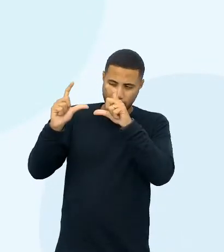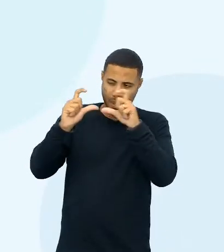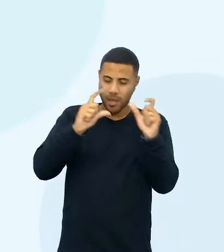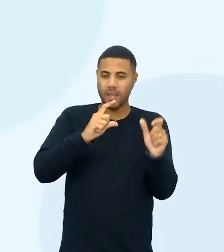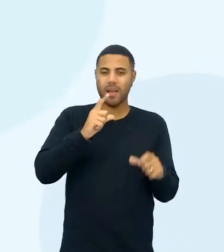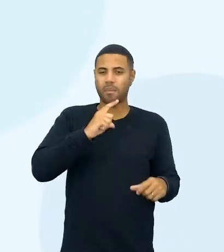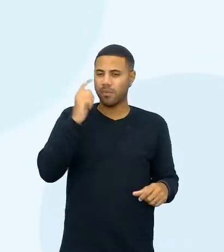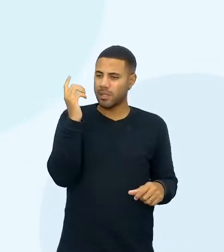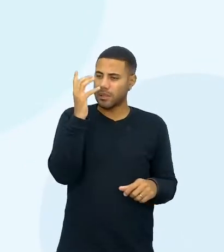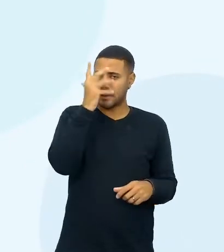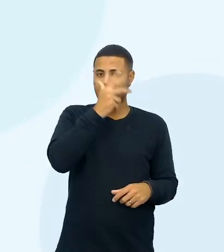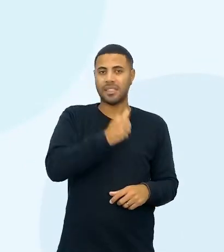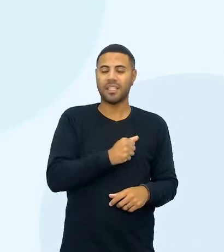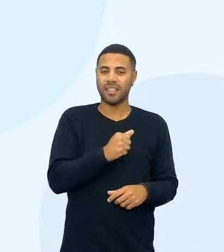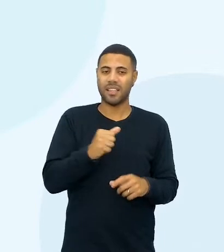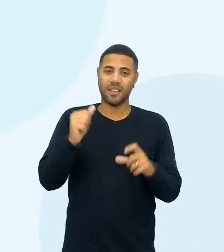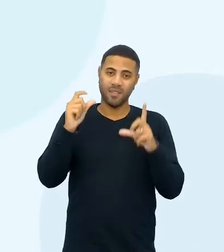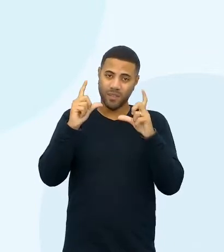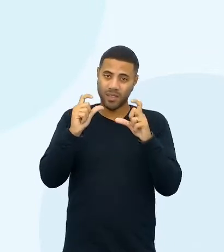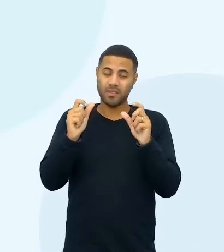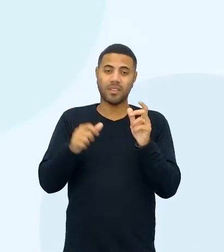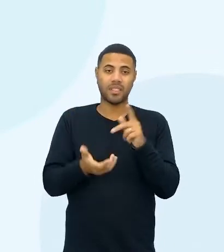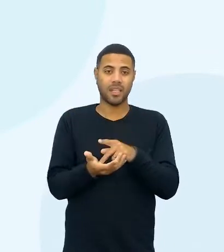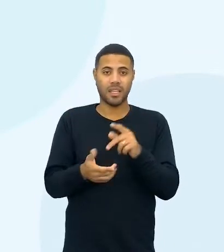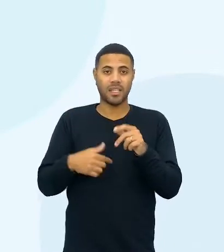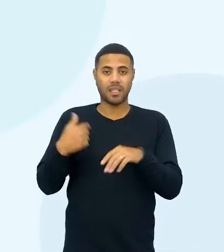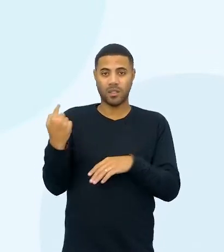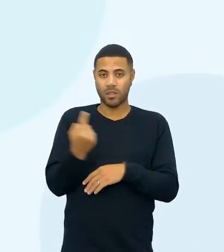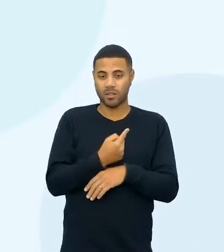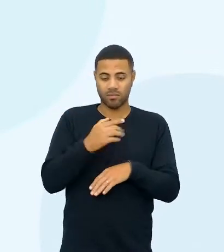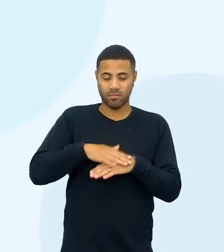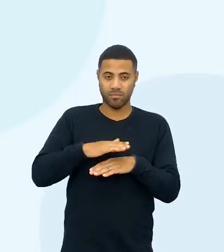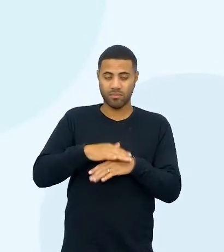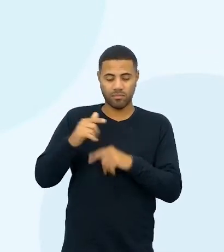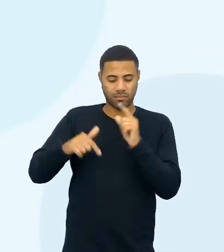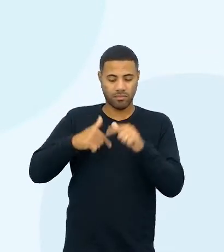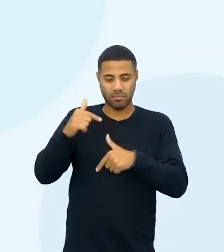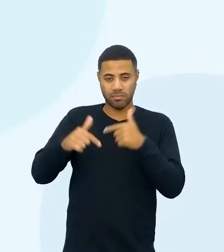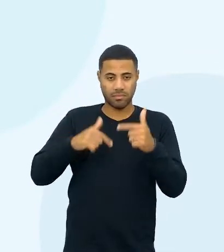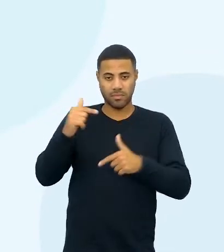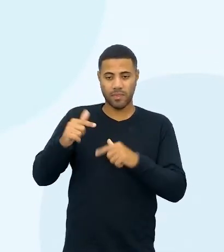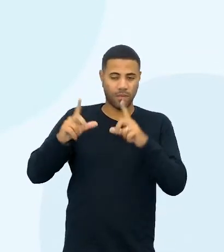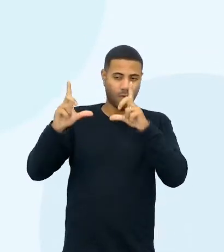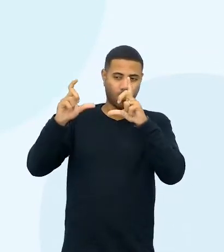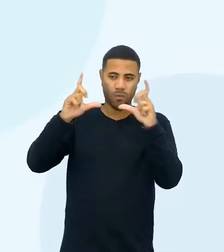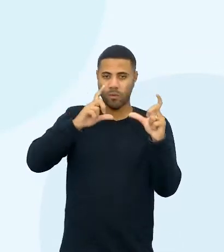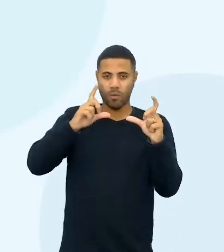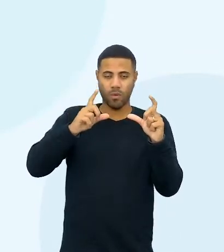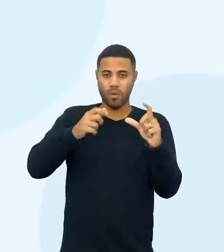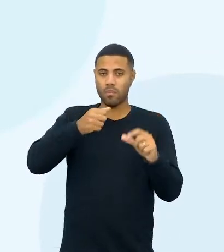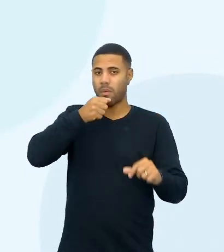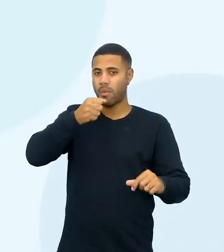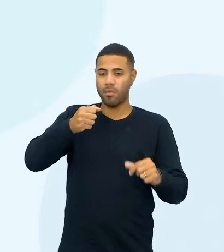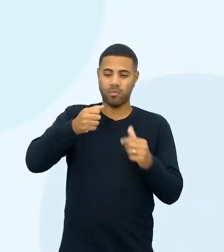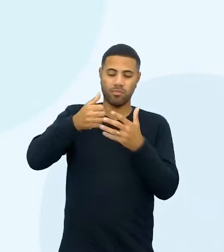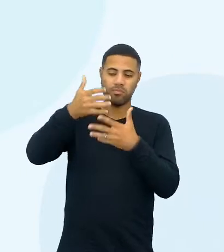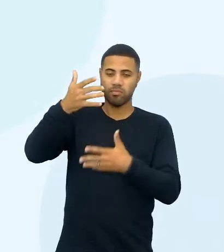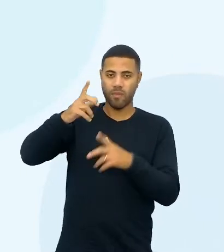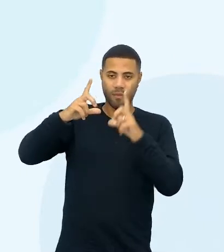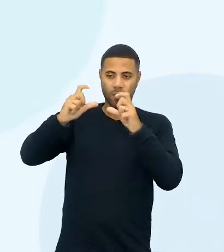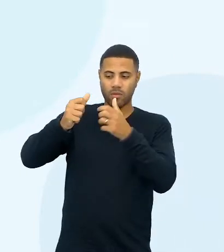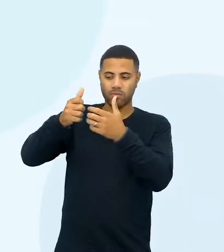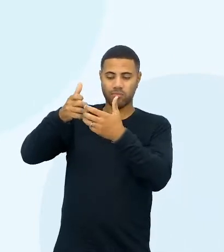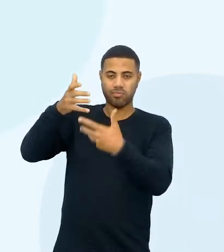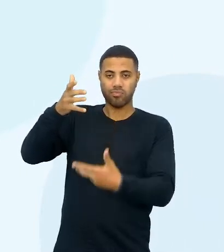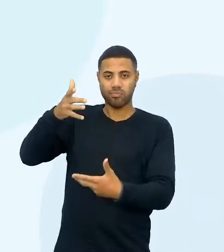bem bacana. E aí a gente já trabalhou aqui também, Ilana, fotoreportagem, fazer esse tipo de material. Deve ser muito